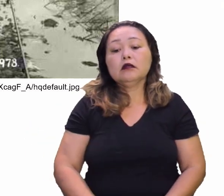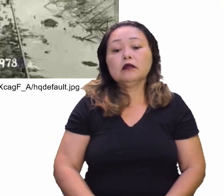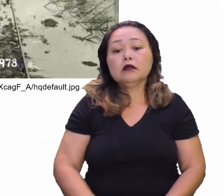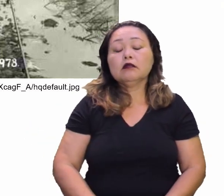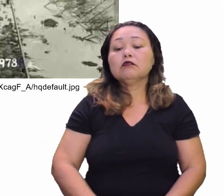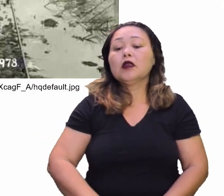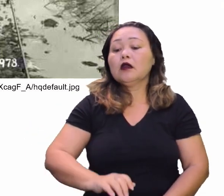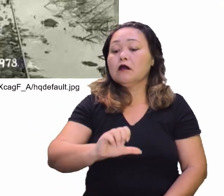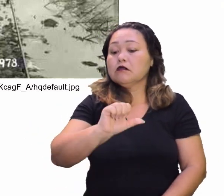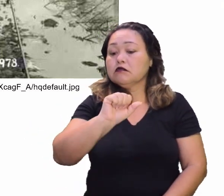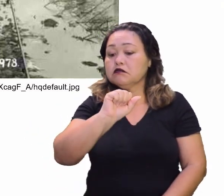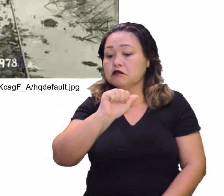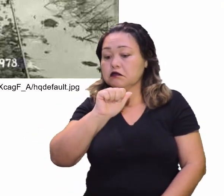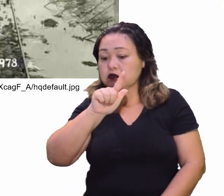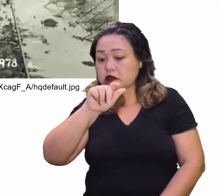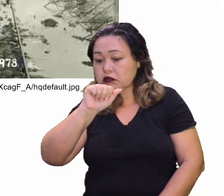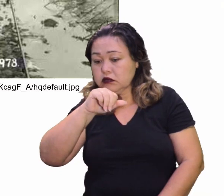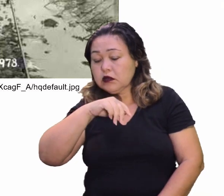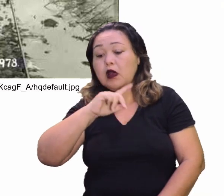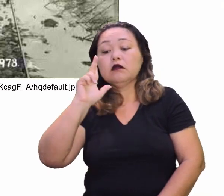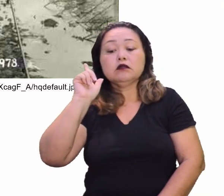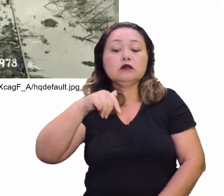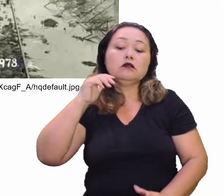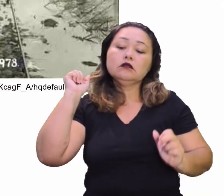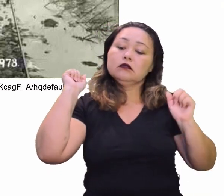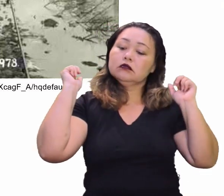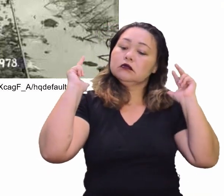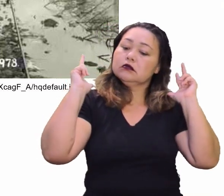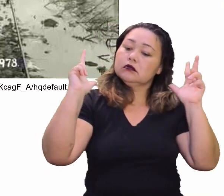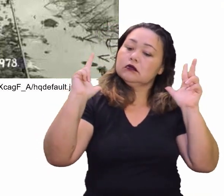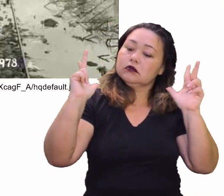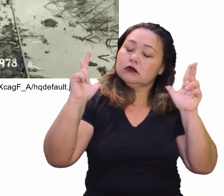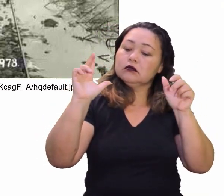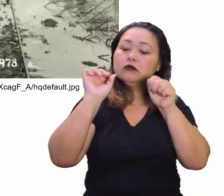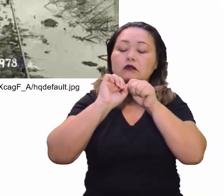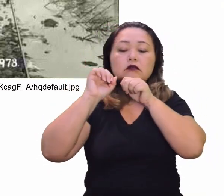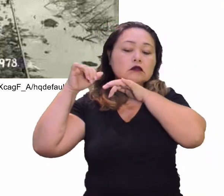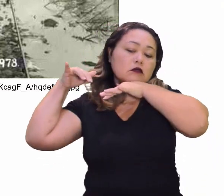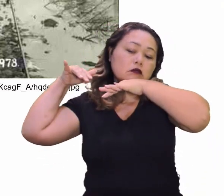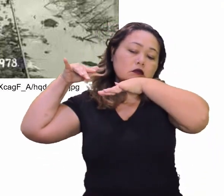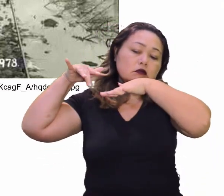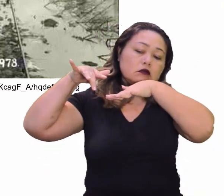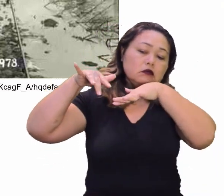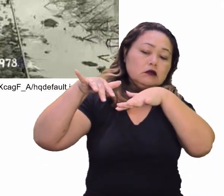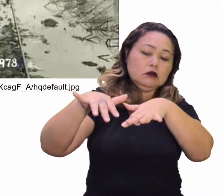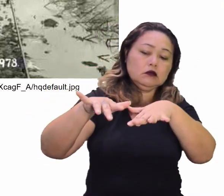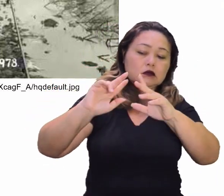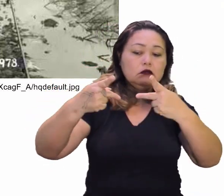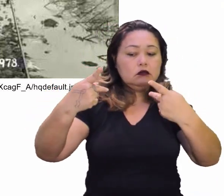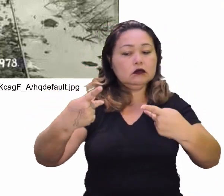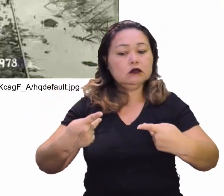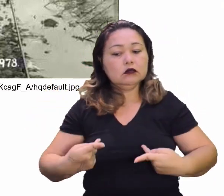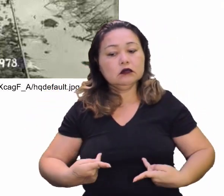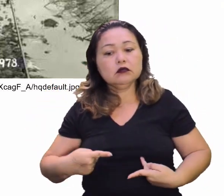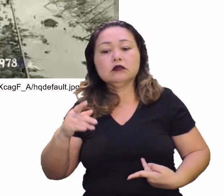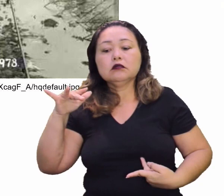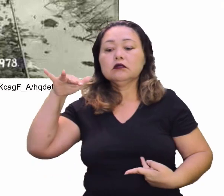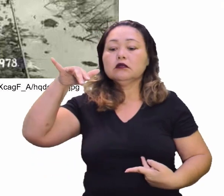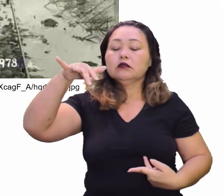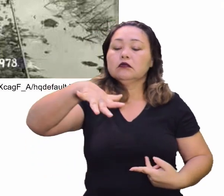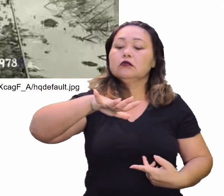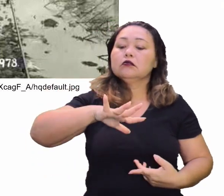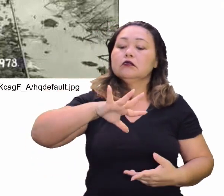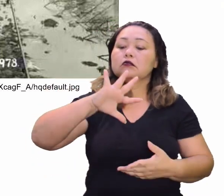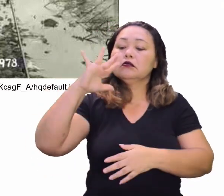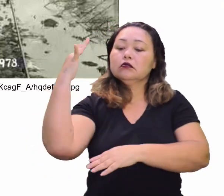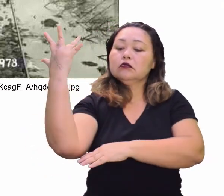uma saga, foi uma aventura, foi uma odisseia humana em meio ao coração